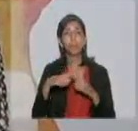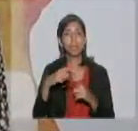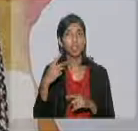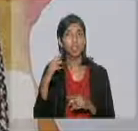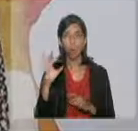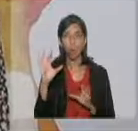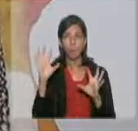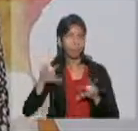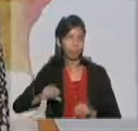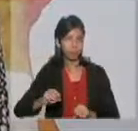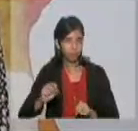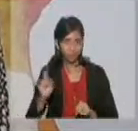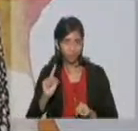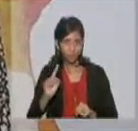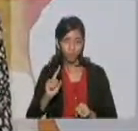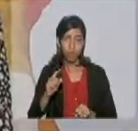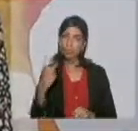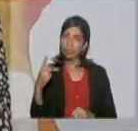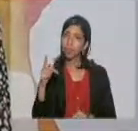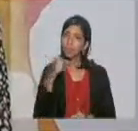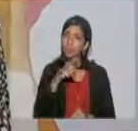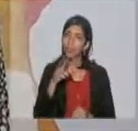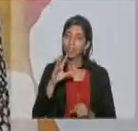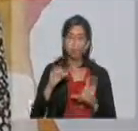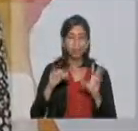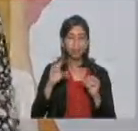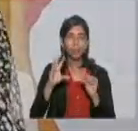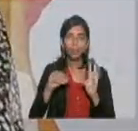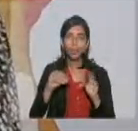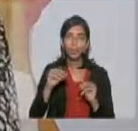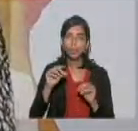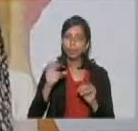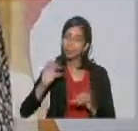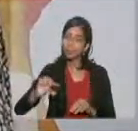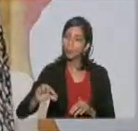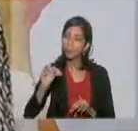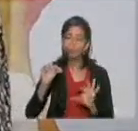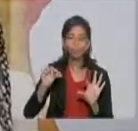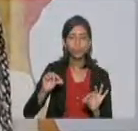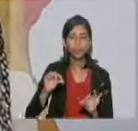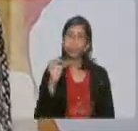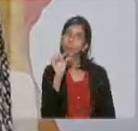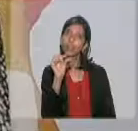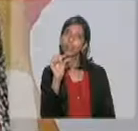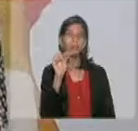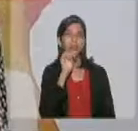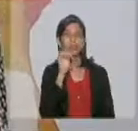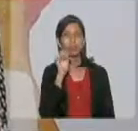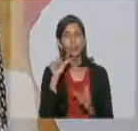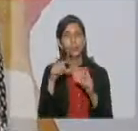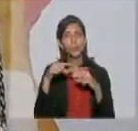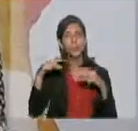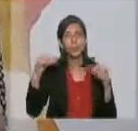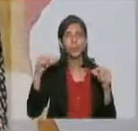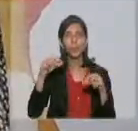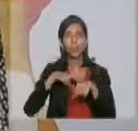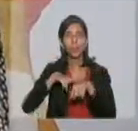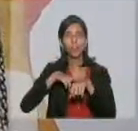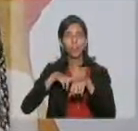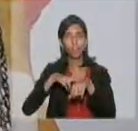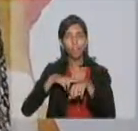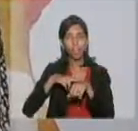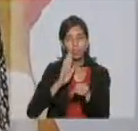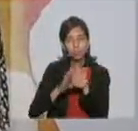ela não vai somente agarrar, ela já consegue, com os dedinhos, pegar objetos menores. Então, por exemplo, uma folha de